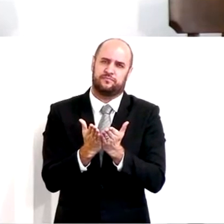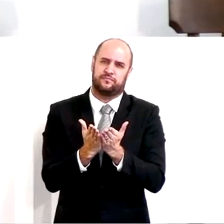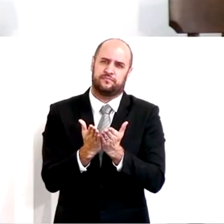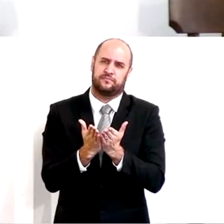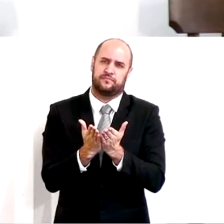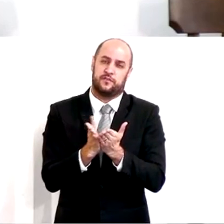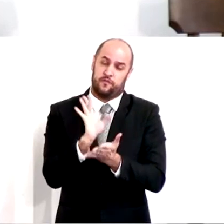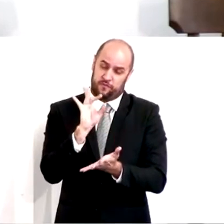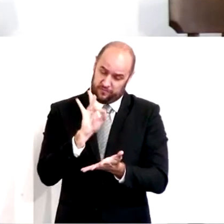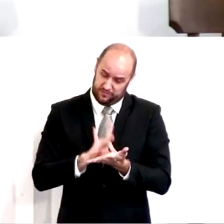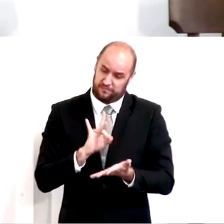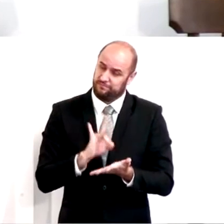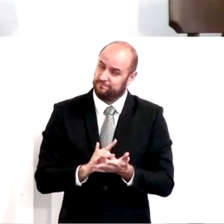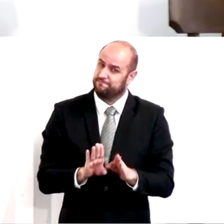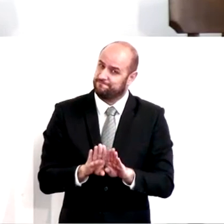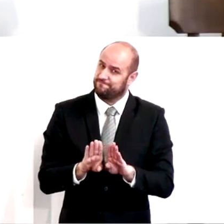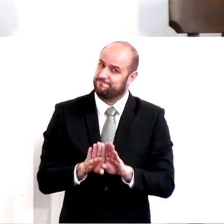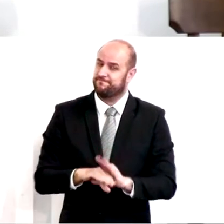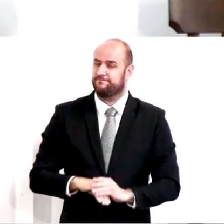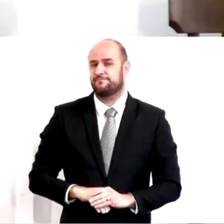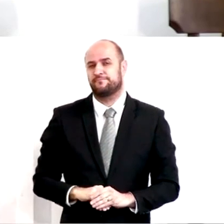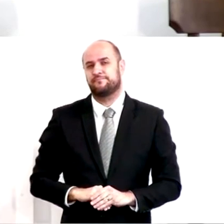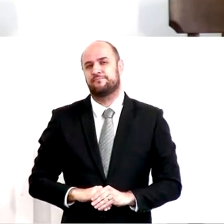e a sua verdade.